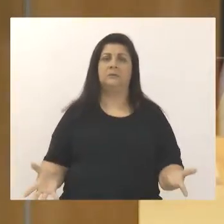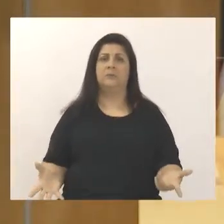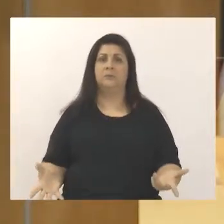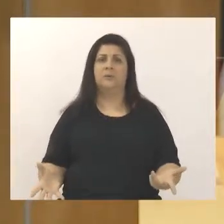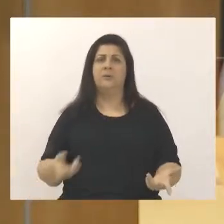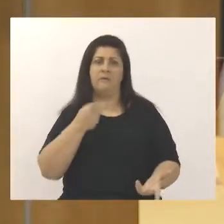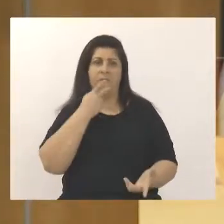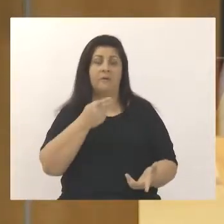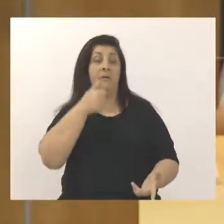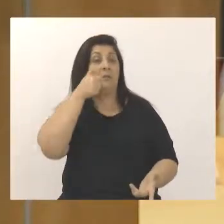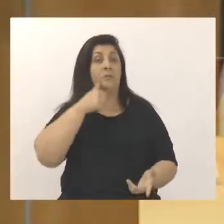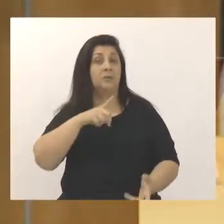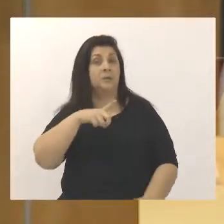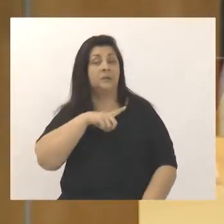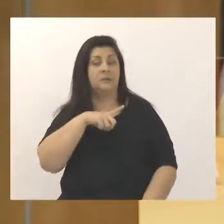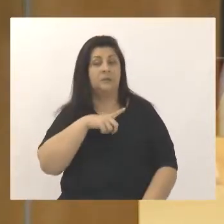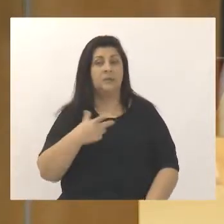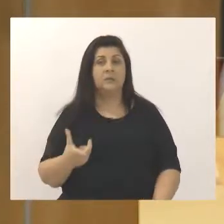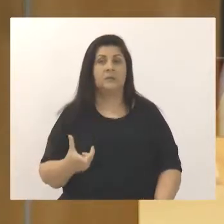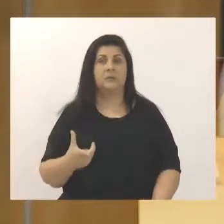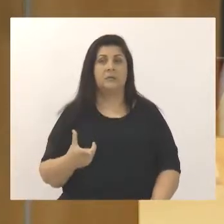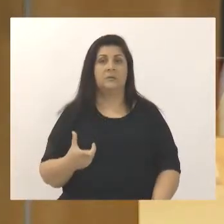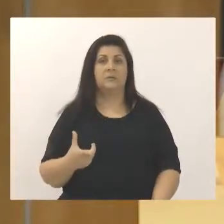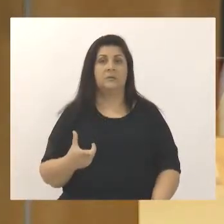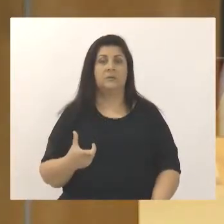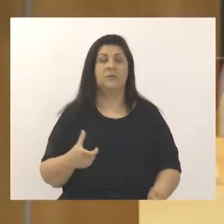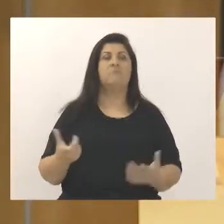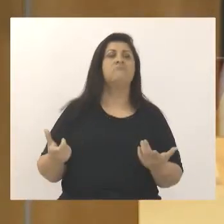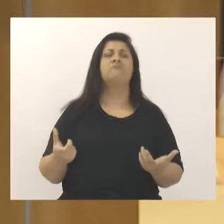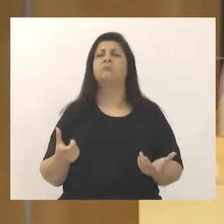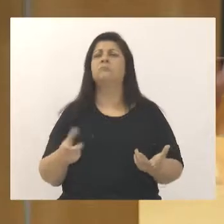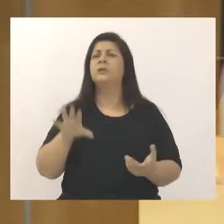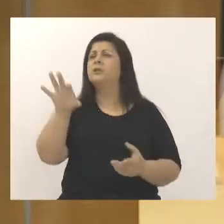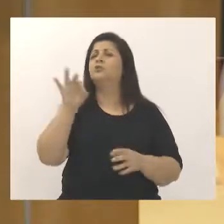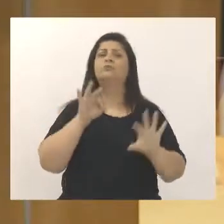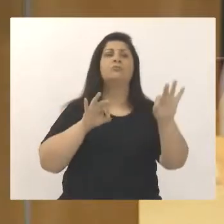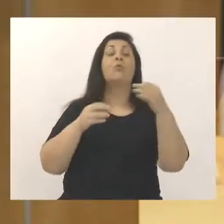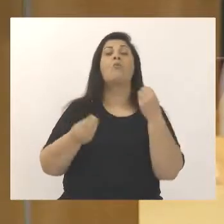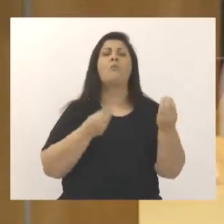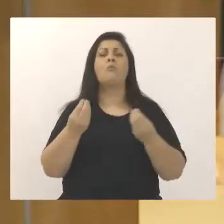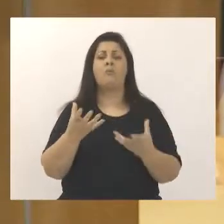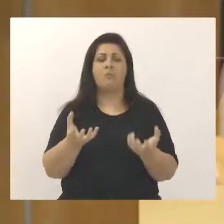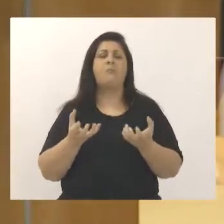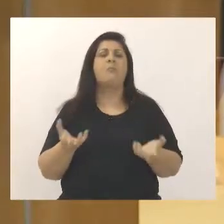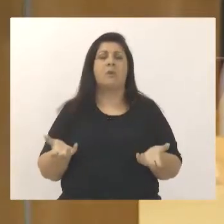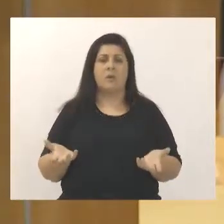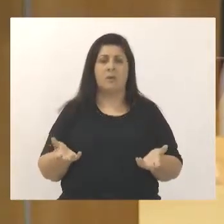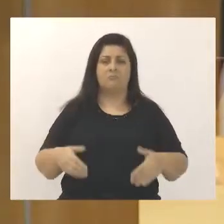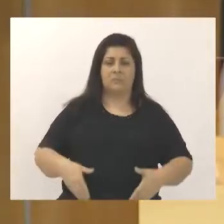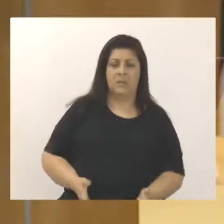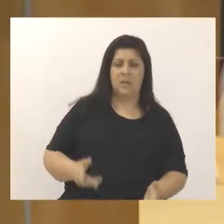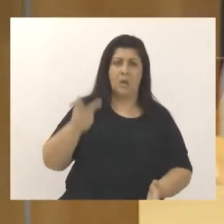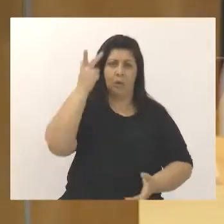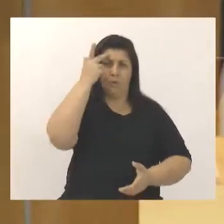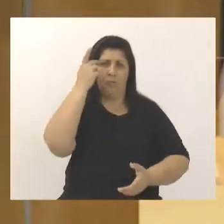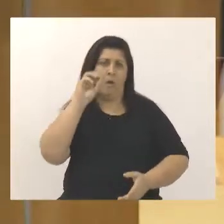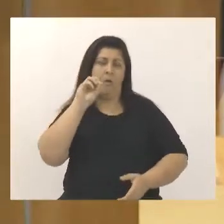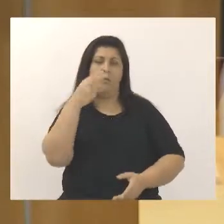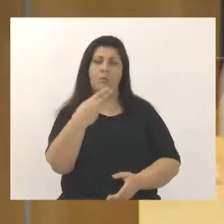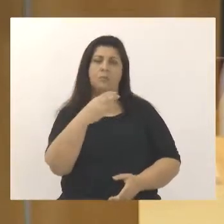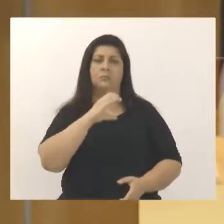ter a prerrogativa de decidir de que forma que ela quer ganhar o seu neném, se é com cesárea, se é com